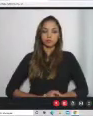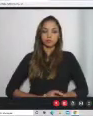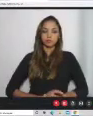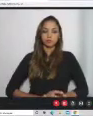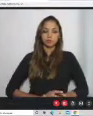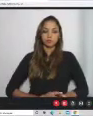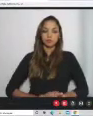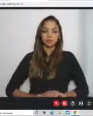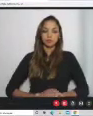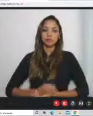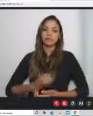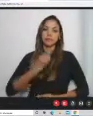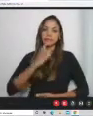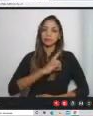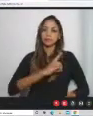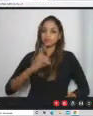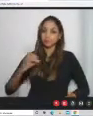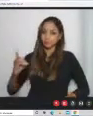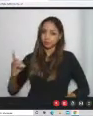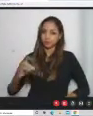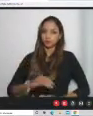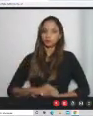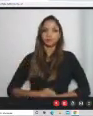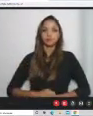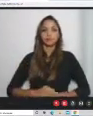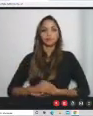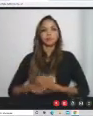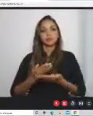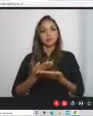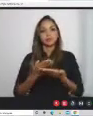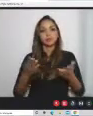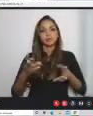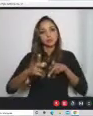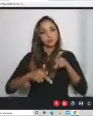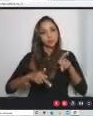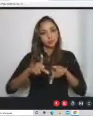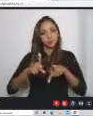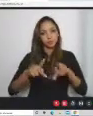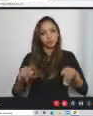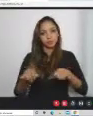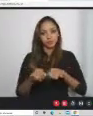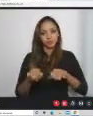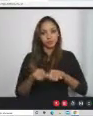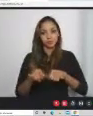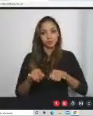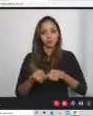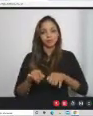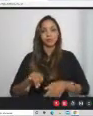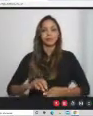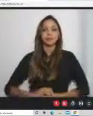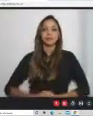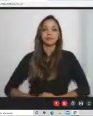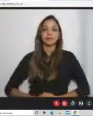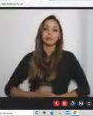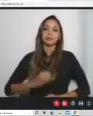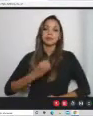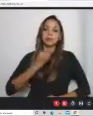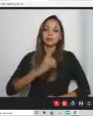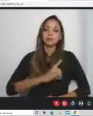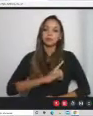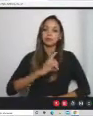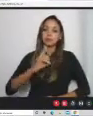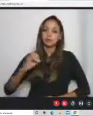Bom dia a toda a população de Parnamirim que nos assiste. Bom dia a todos